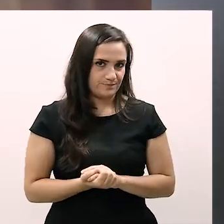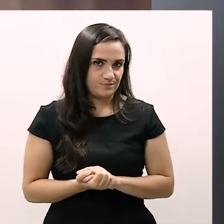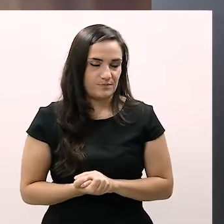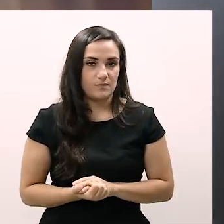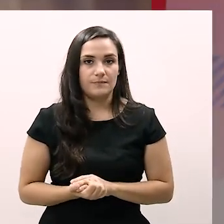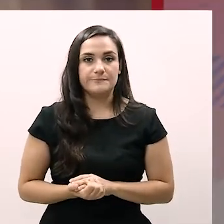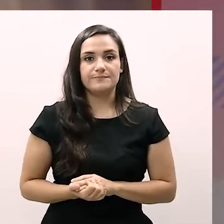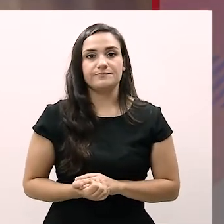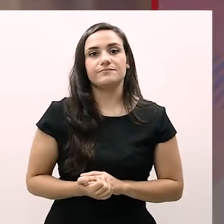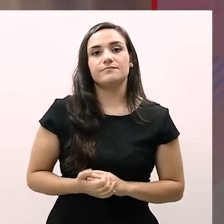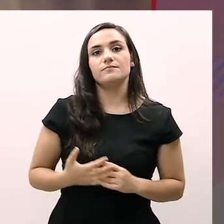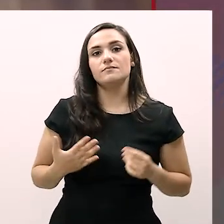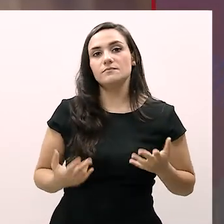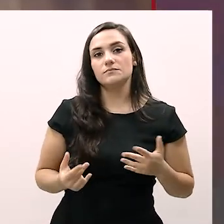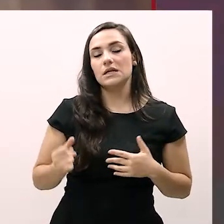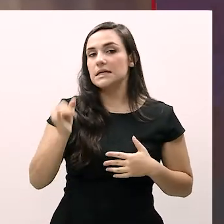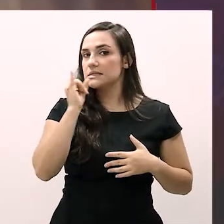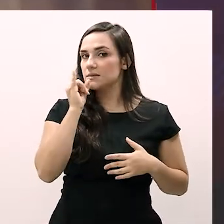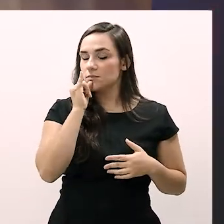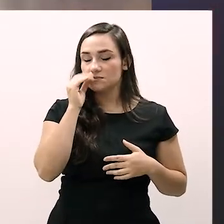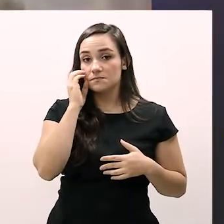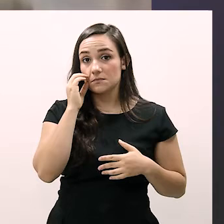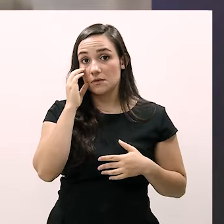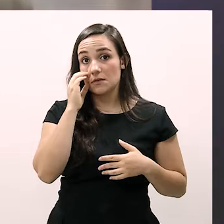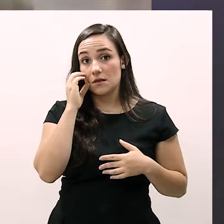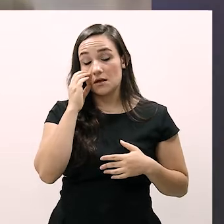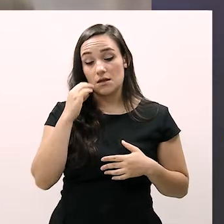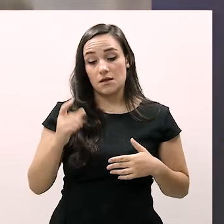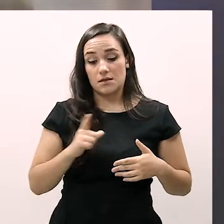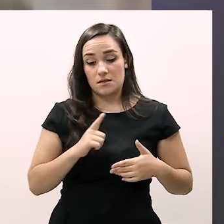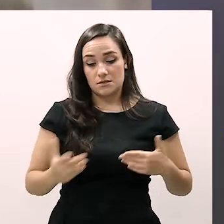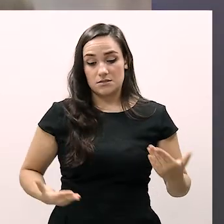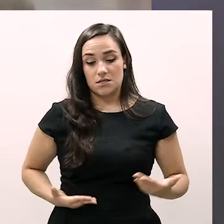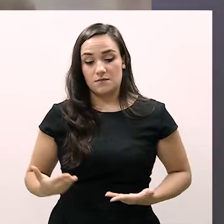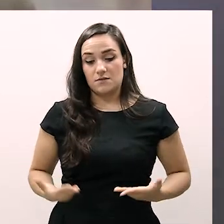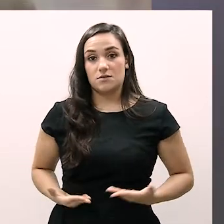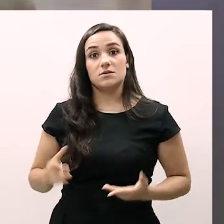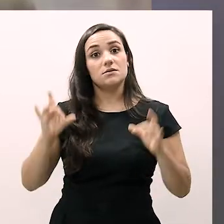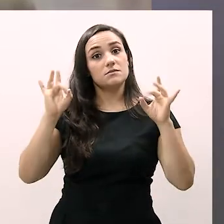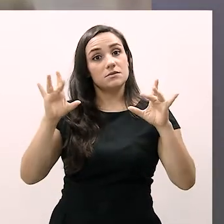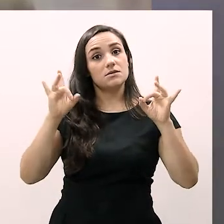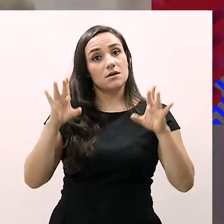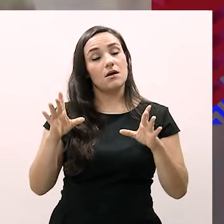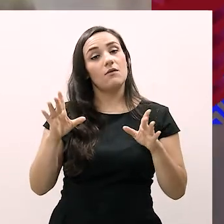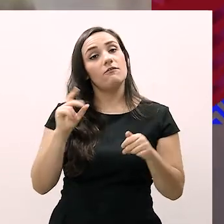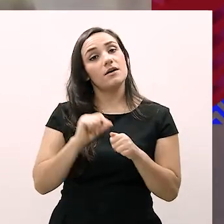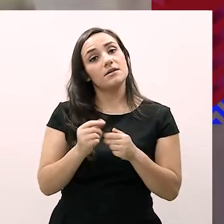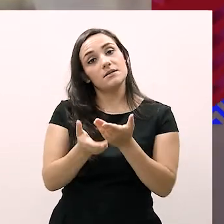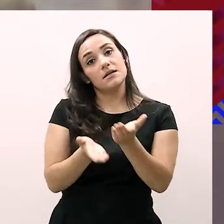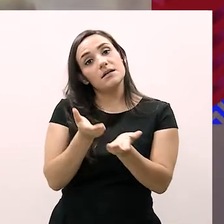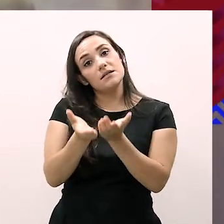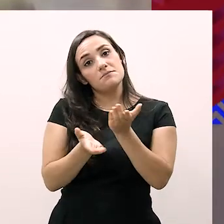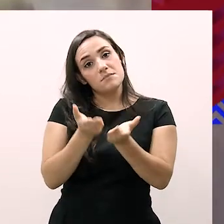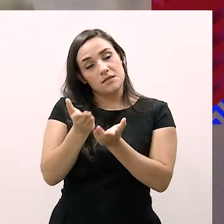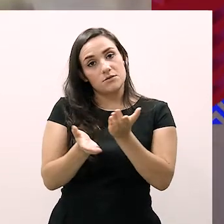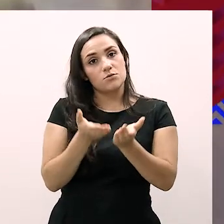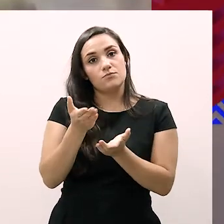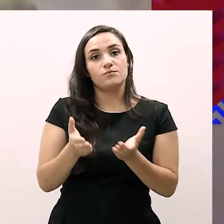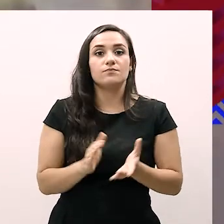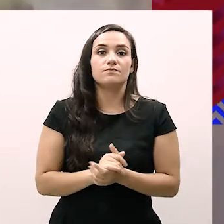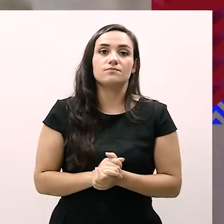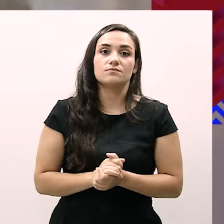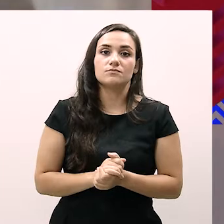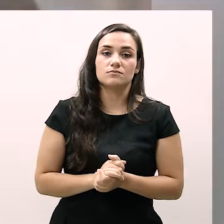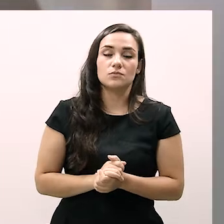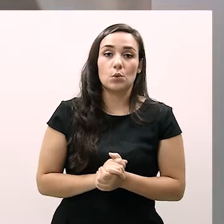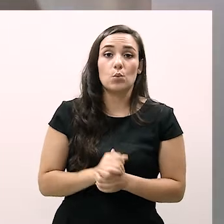A ponto de hoje, em serviços especializados no tratamento da cirurgia de obesidade,